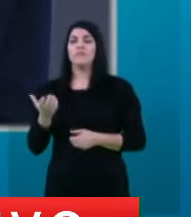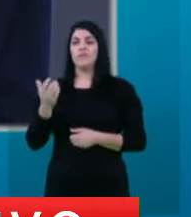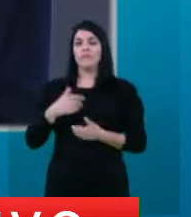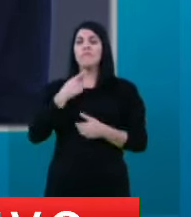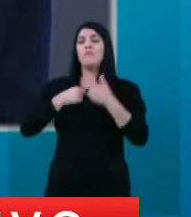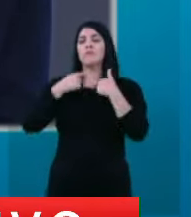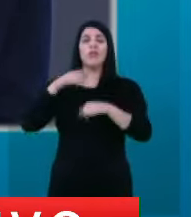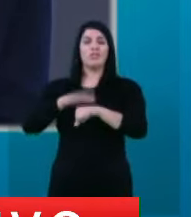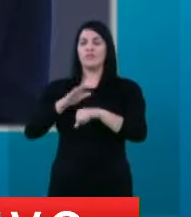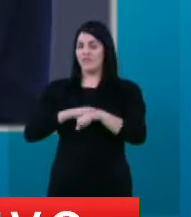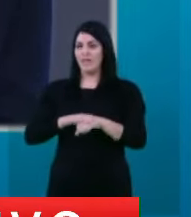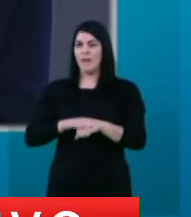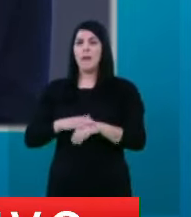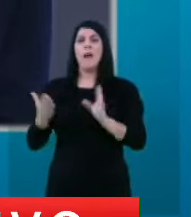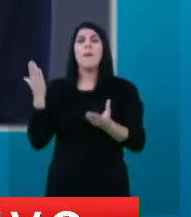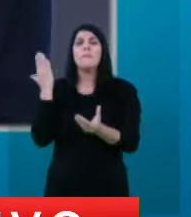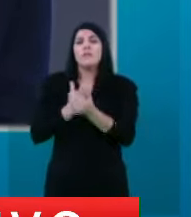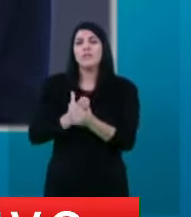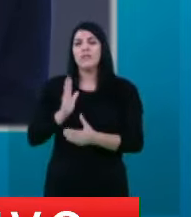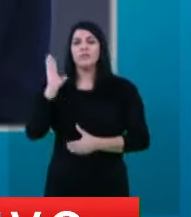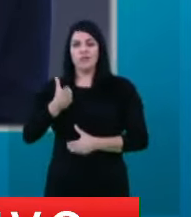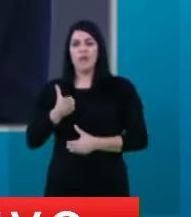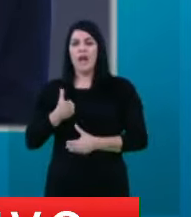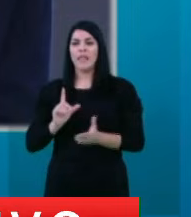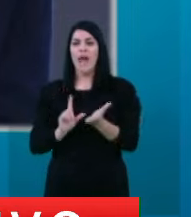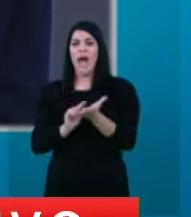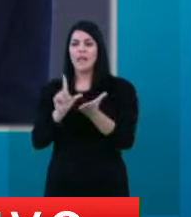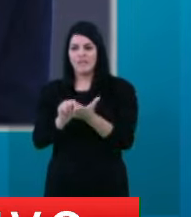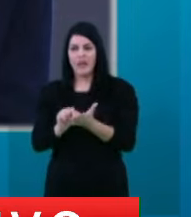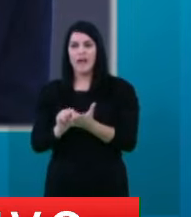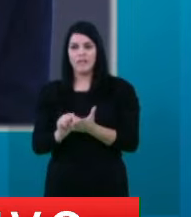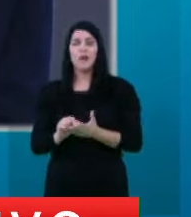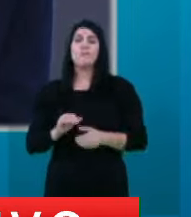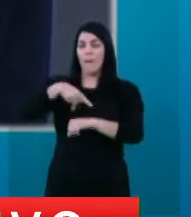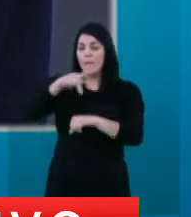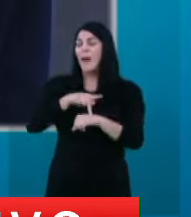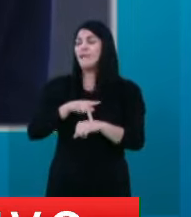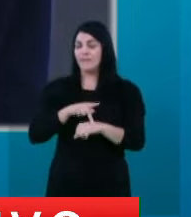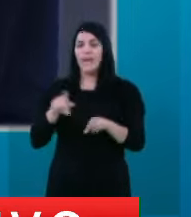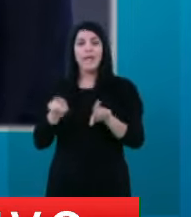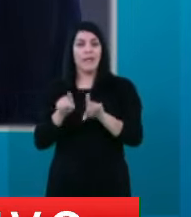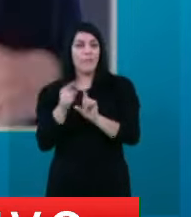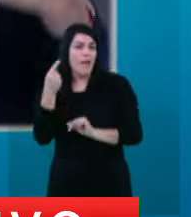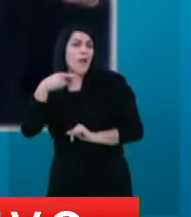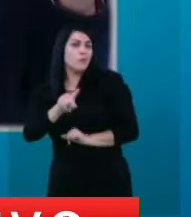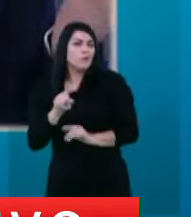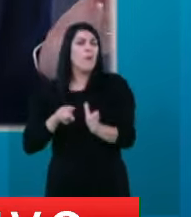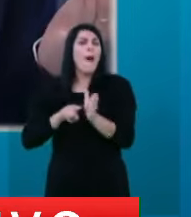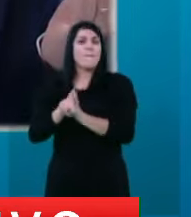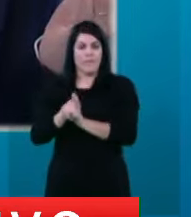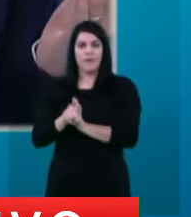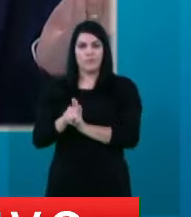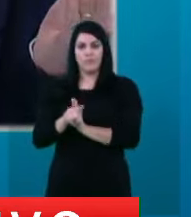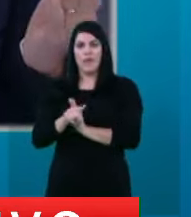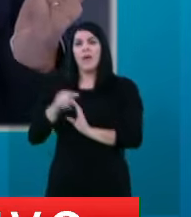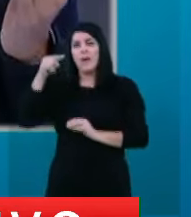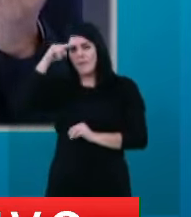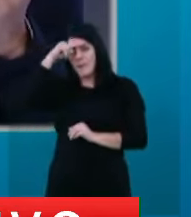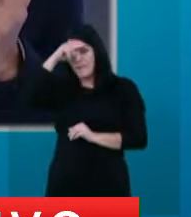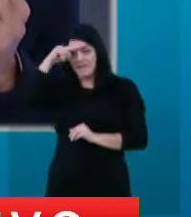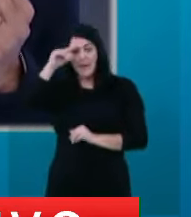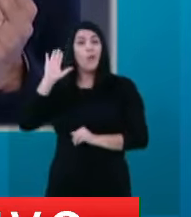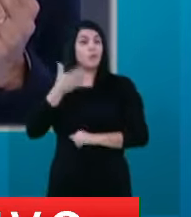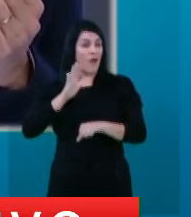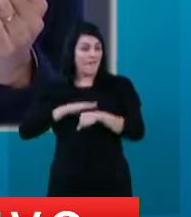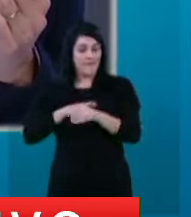atribuída ao ex-ministro Pedro malan de que no Brasil até o passado é incerto e de fato hoje a gente só vi discussões